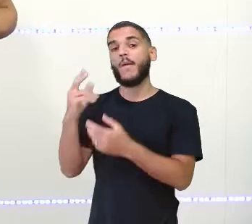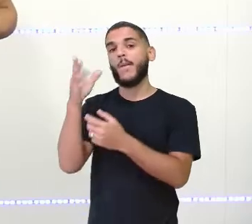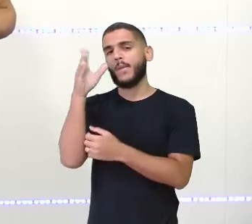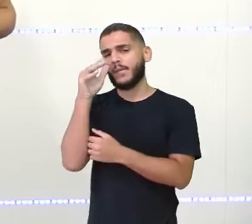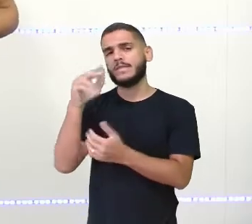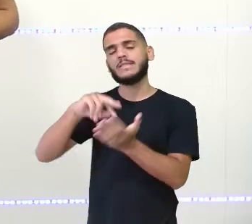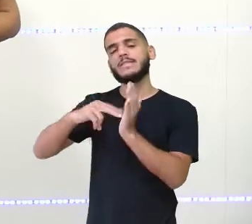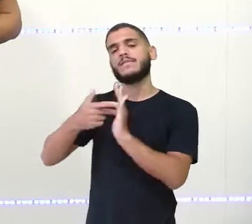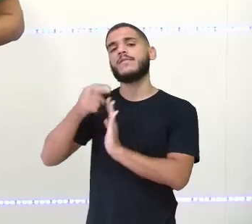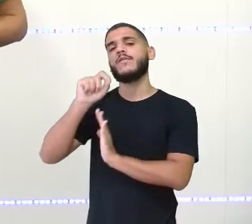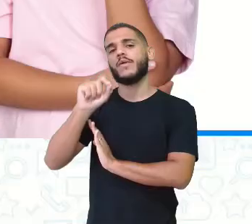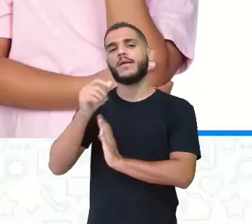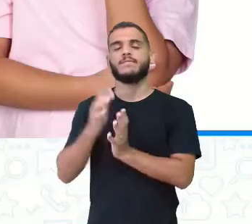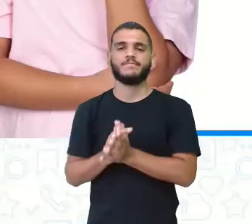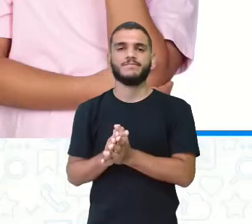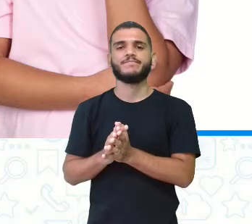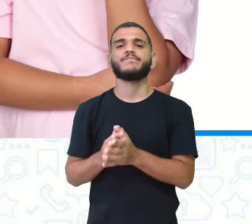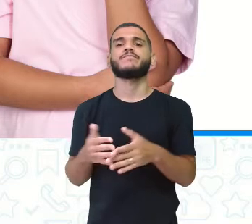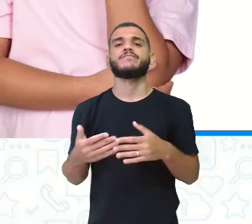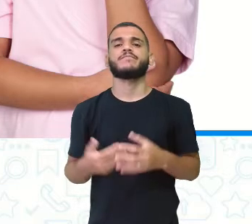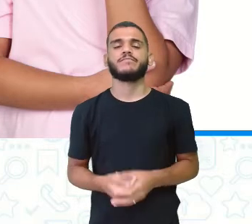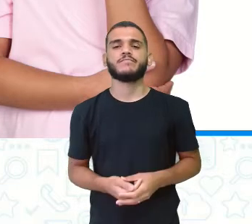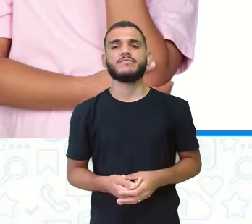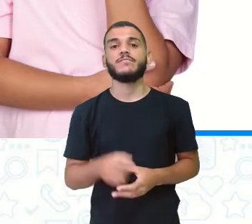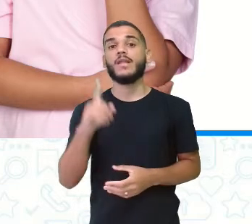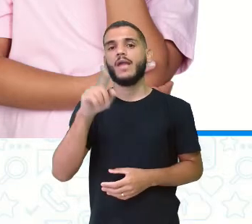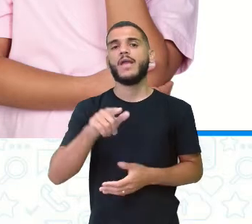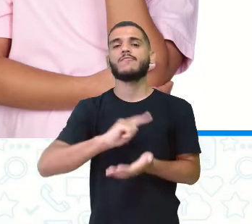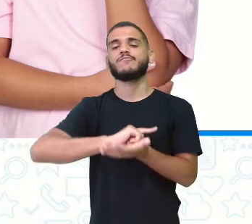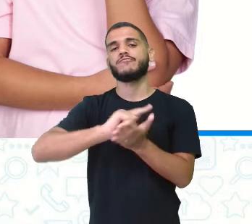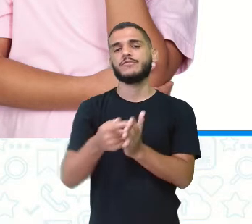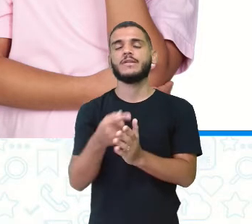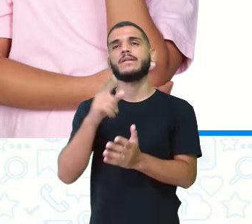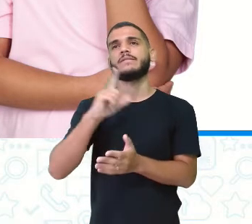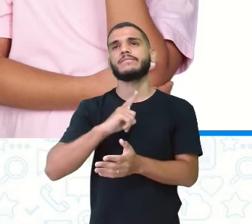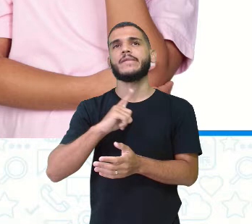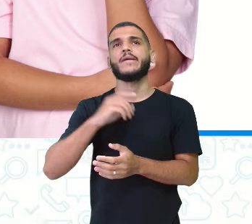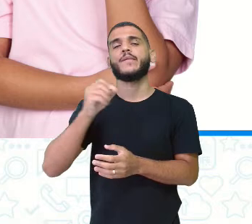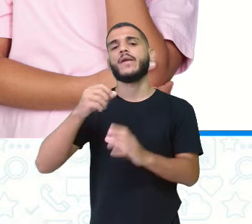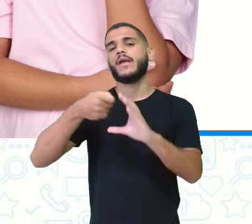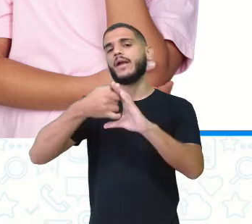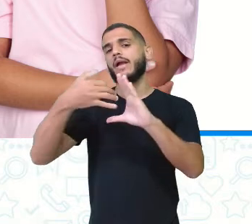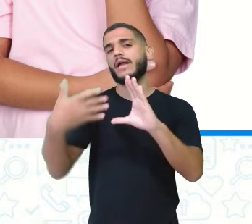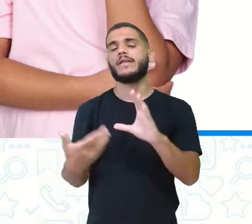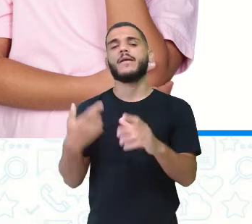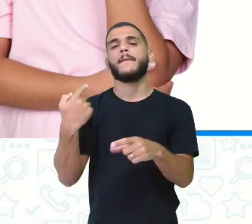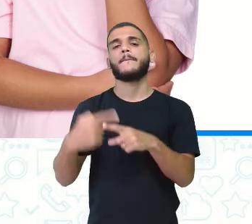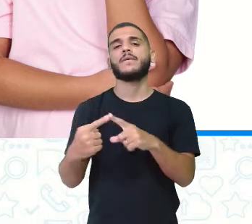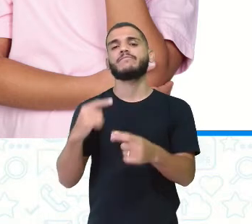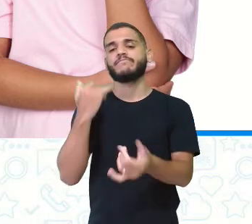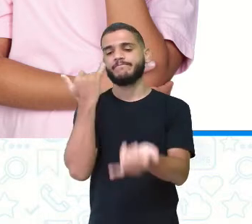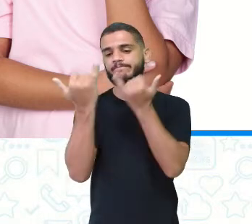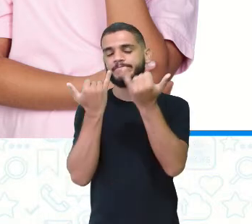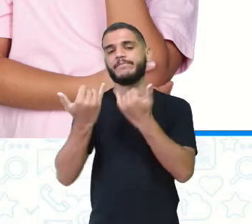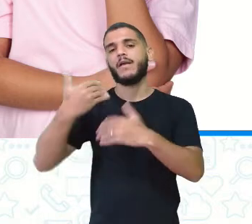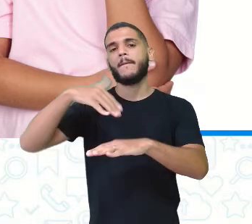é? Verbete de curiosidade é um gênero que se caracteriza por trazer uma